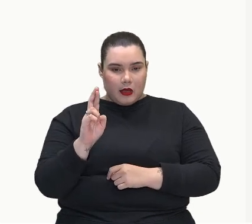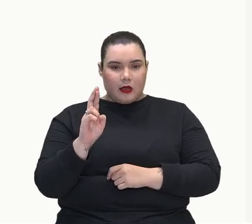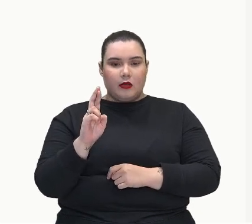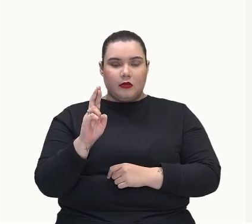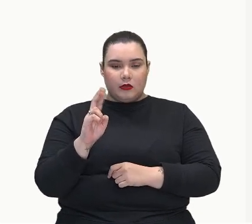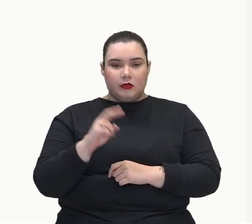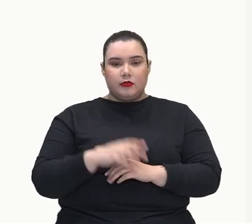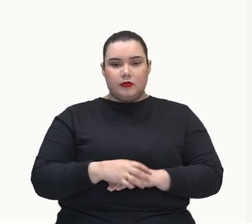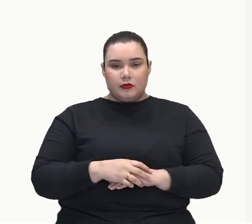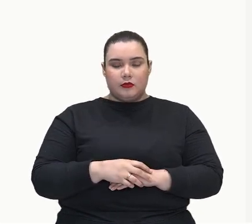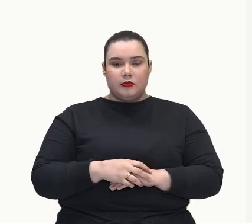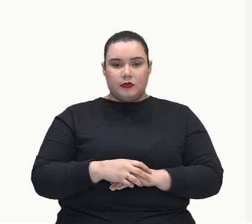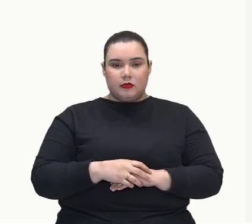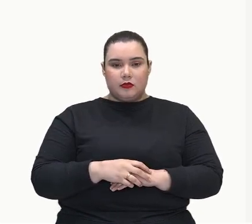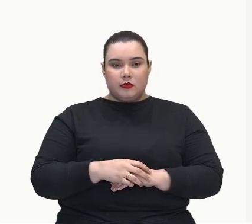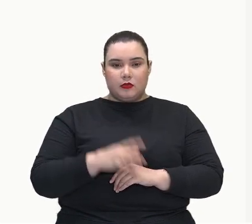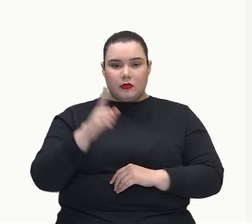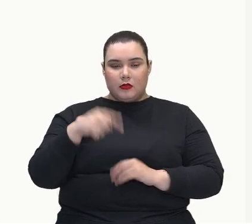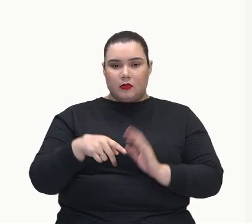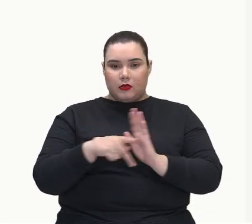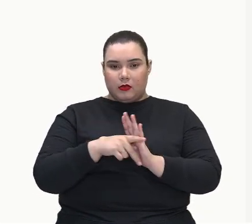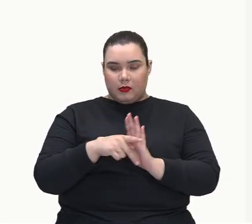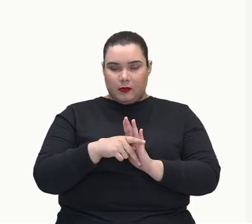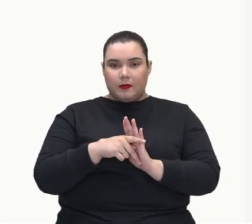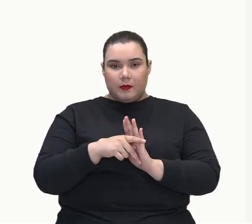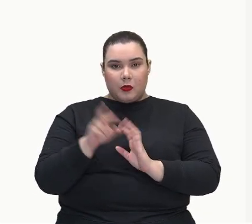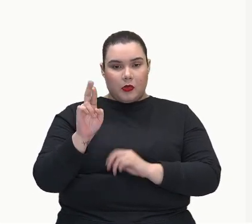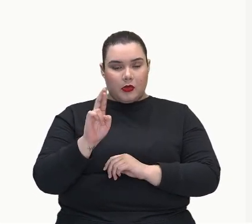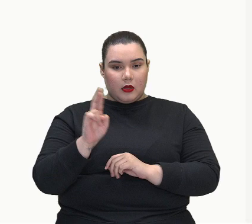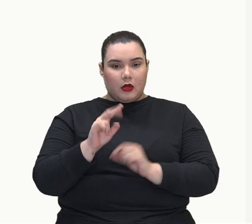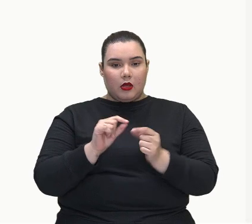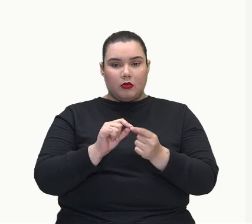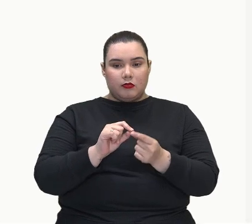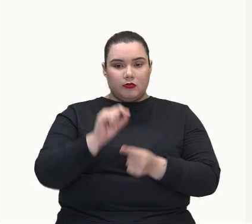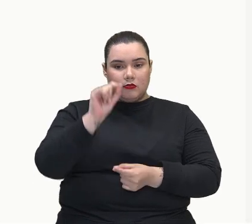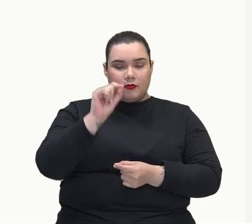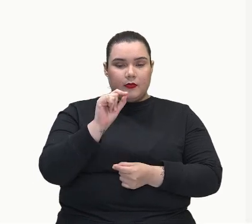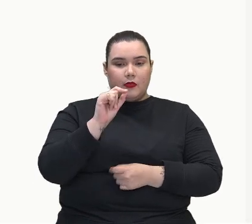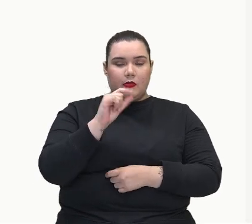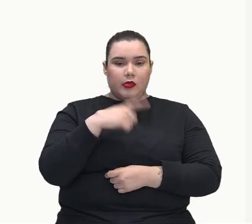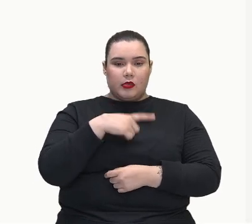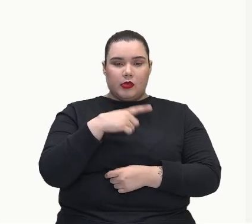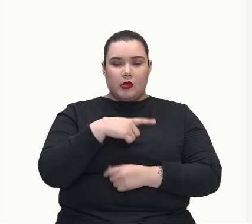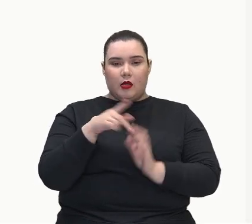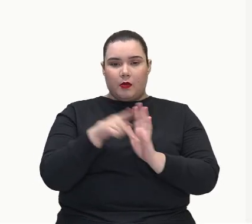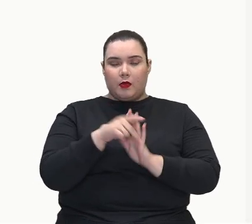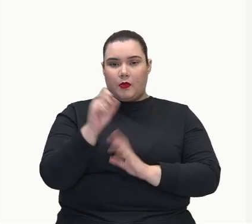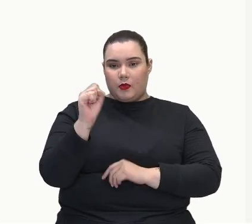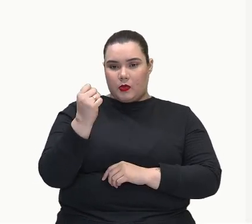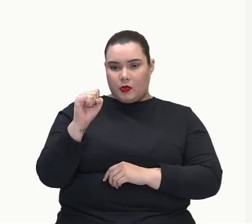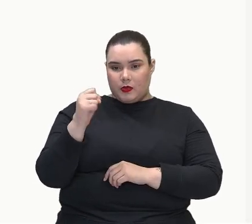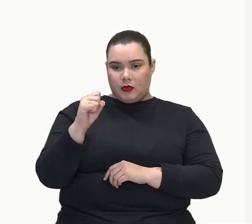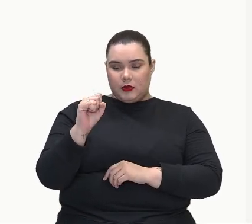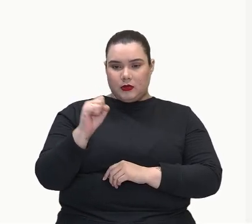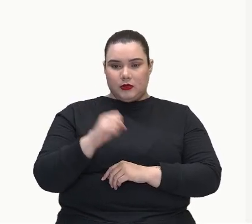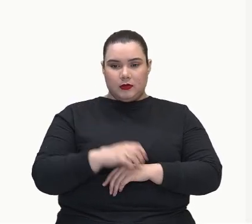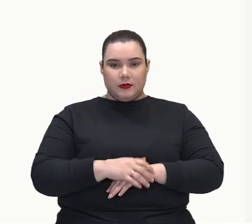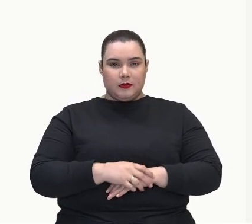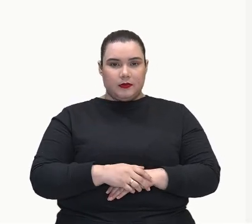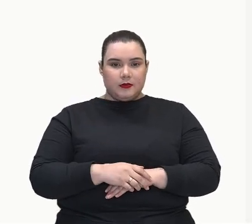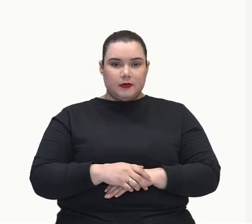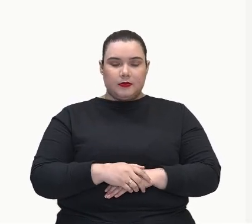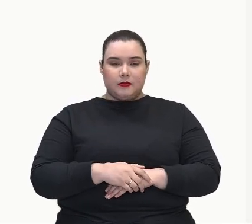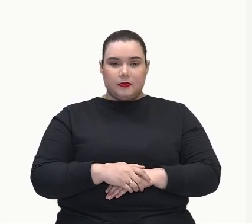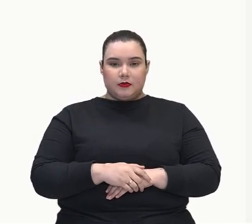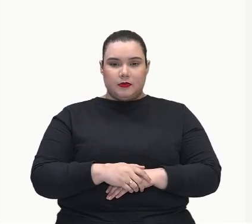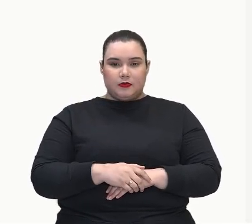outro segmento, que são da reta R, e temos mais 2 segmentos que são da reta S.